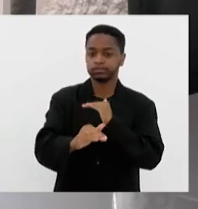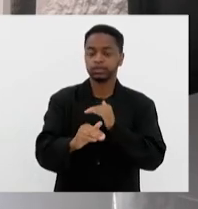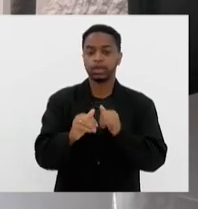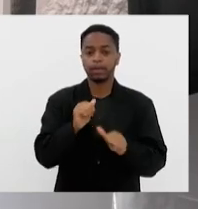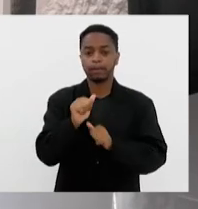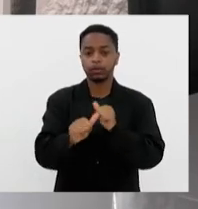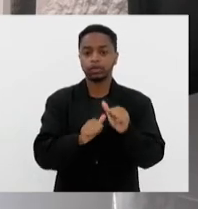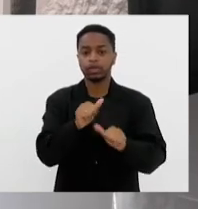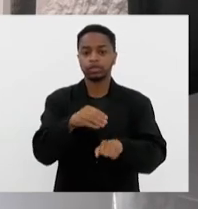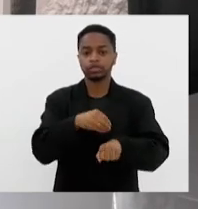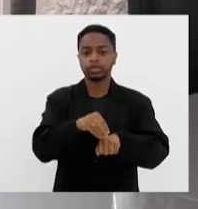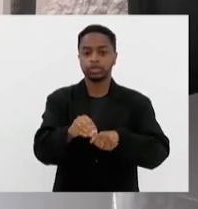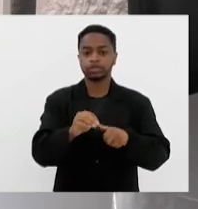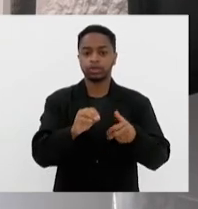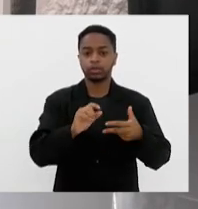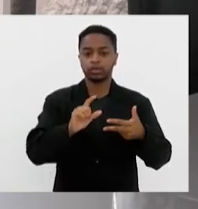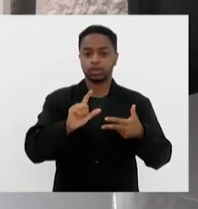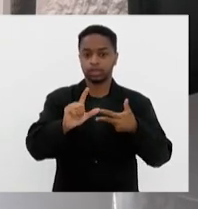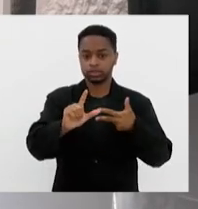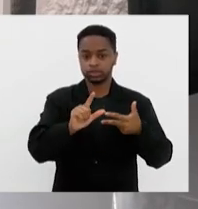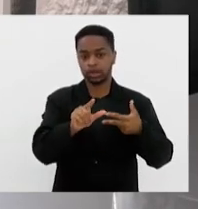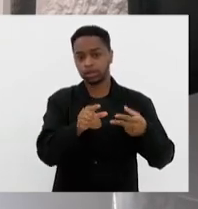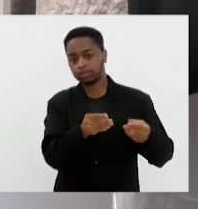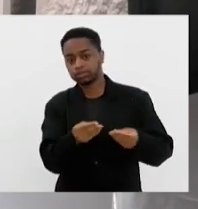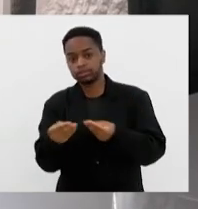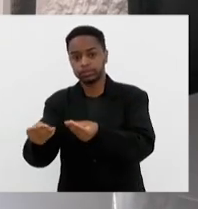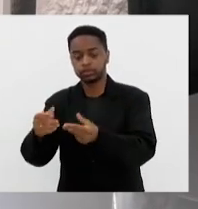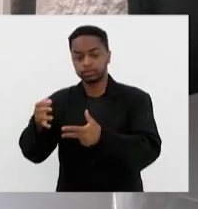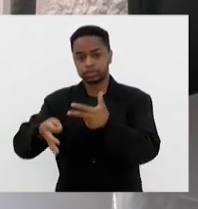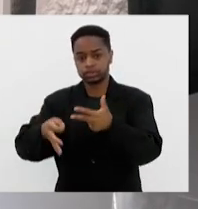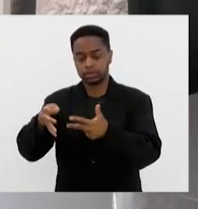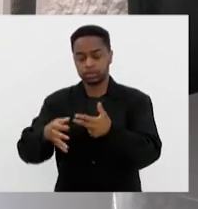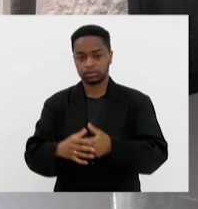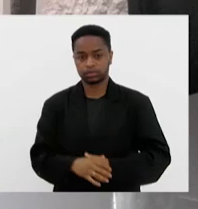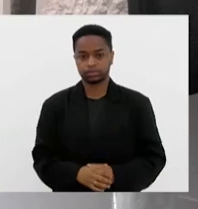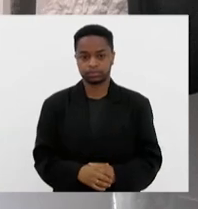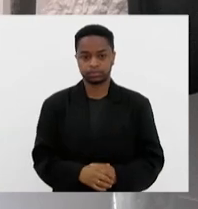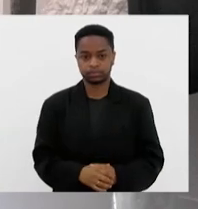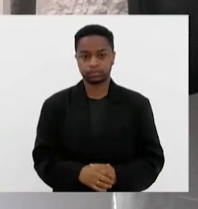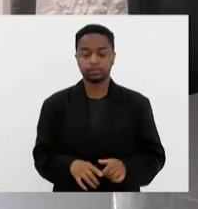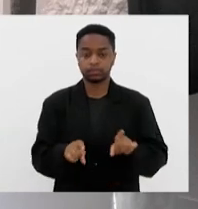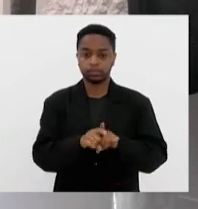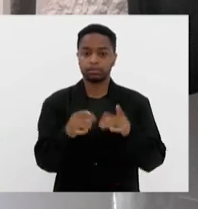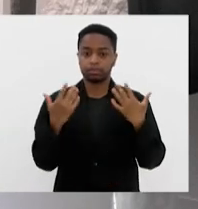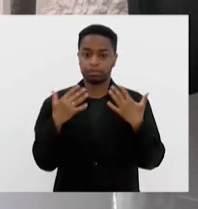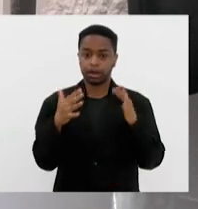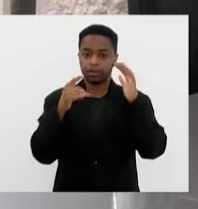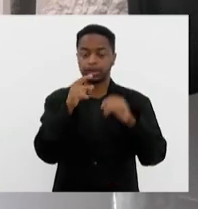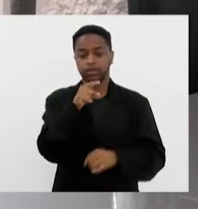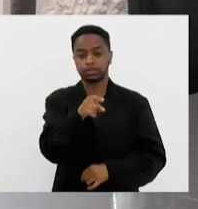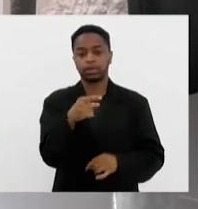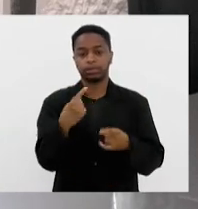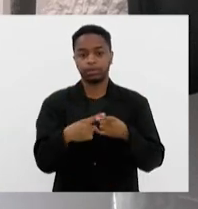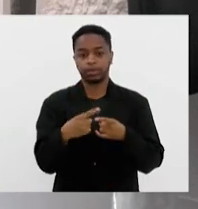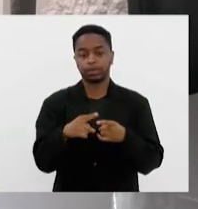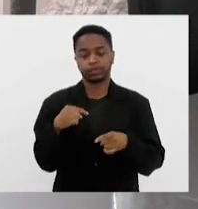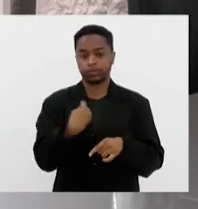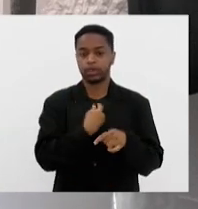indicação legislativa. Ao Judiciário. Ao Judiciário, ao Poder Judiciário. E parabenizar o autor que